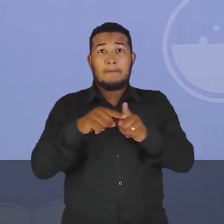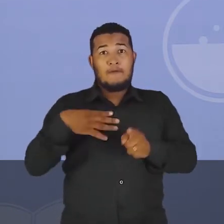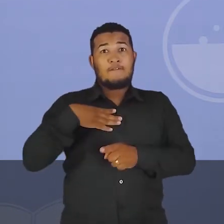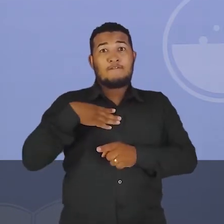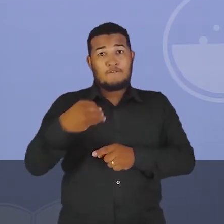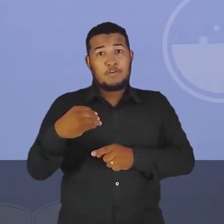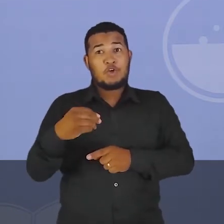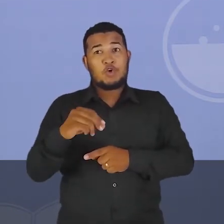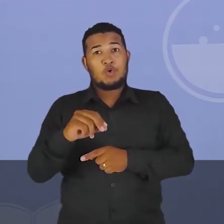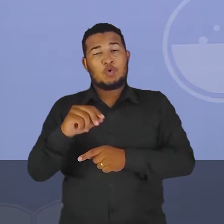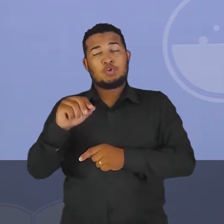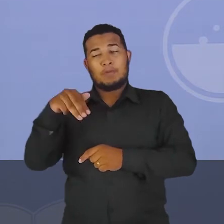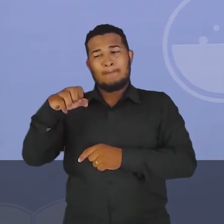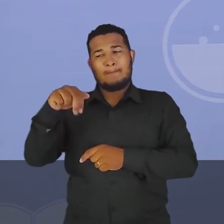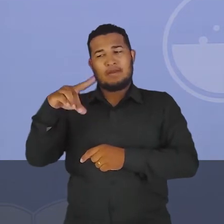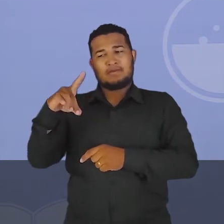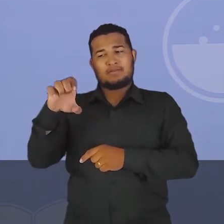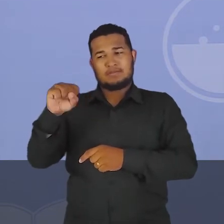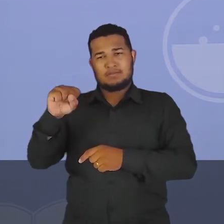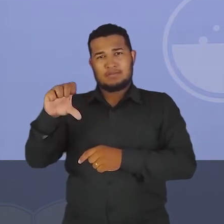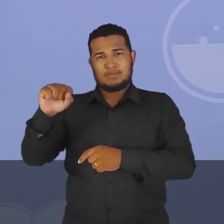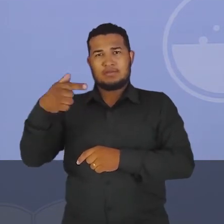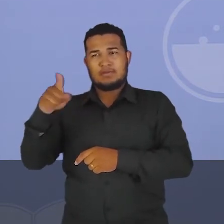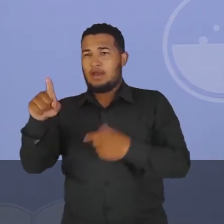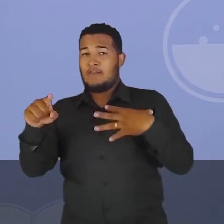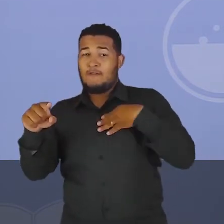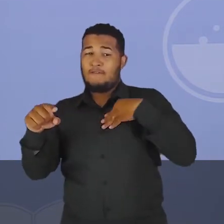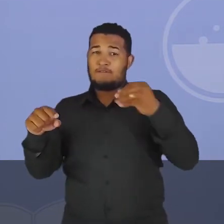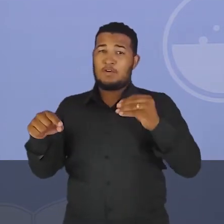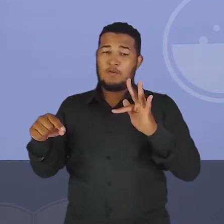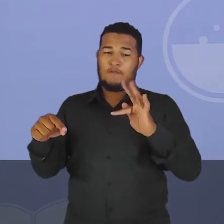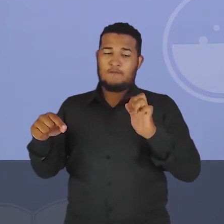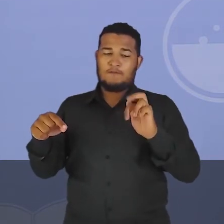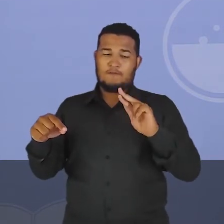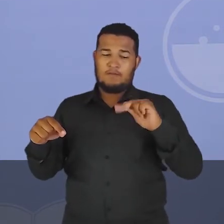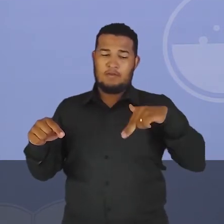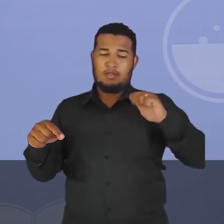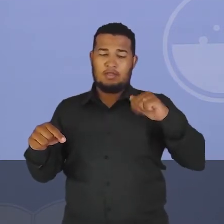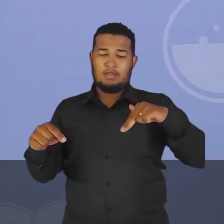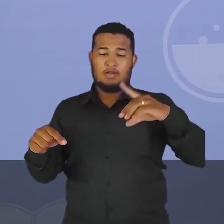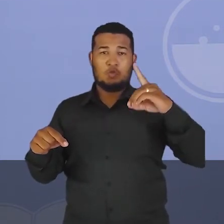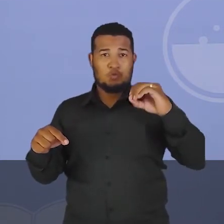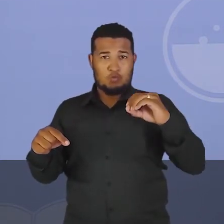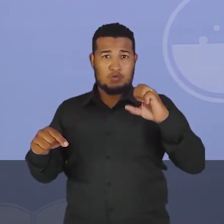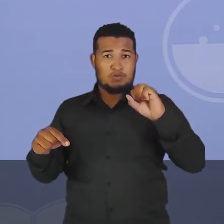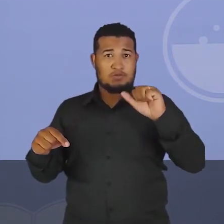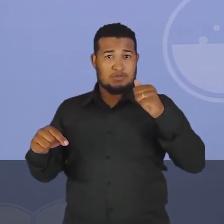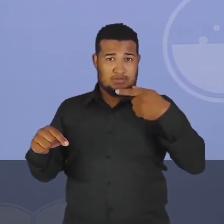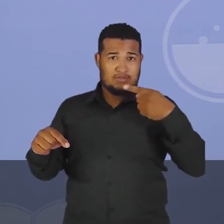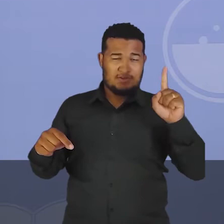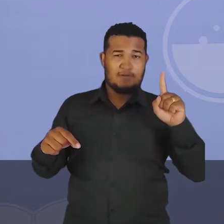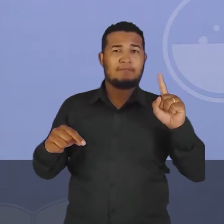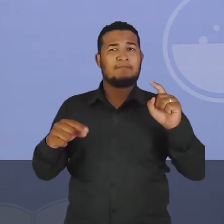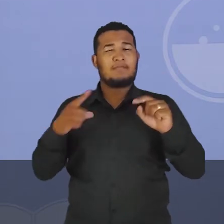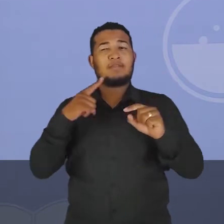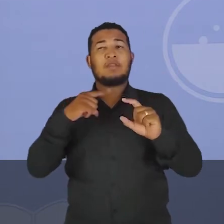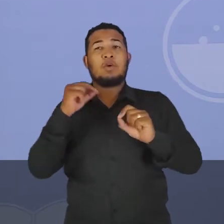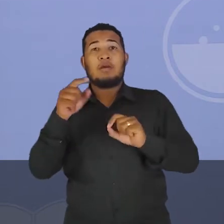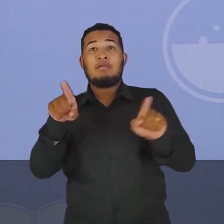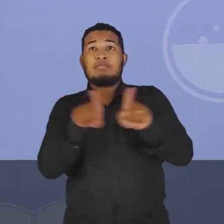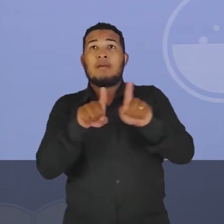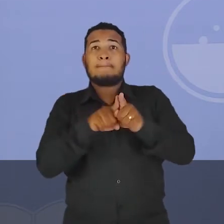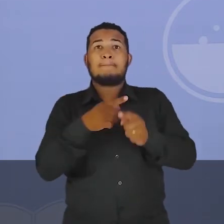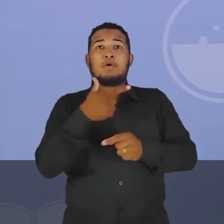Fernão de Sá, né? E esse Fernão de Sá, ele comandava a esquadra. A gente tem aí os 2 filhos de Caramuru, que é o Diogo